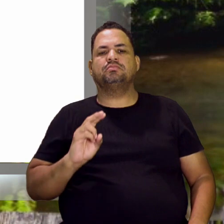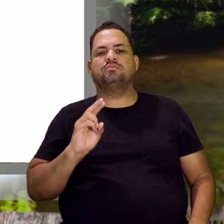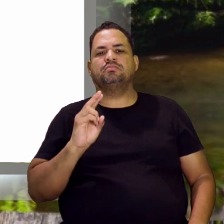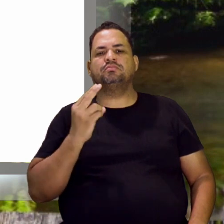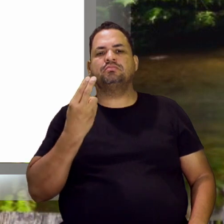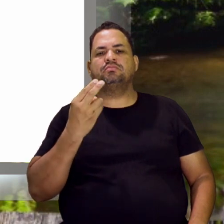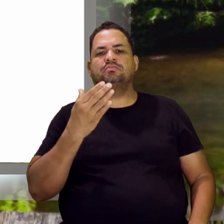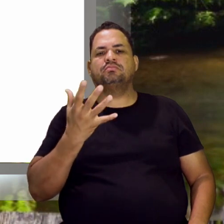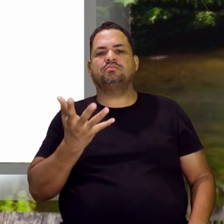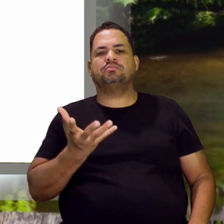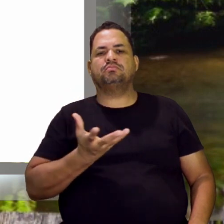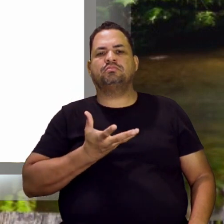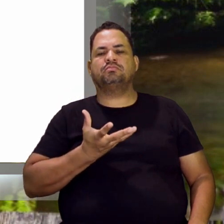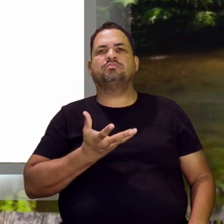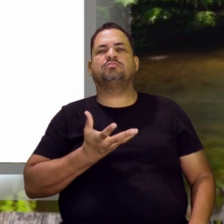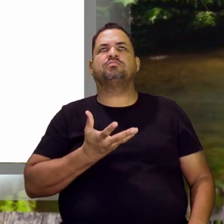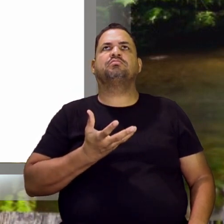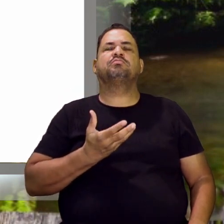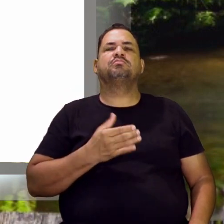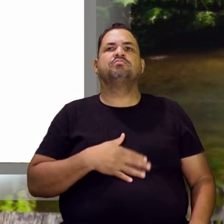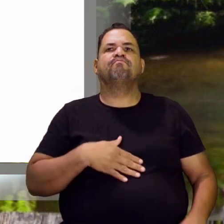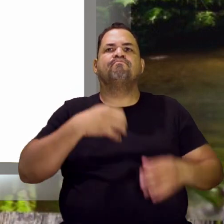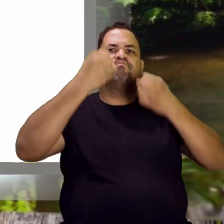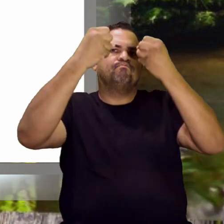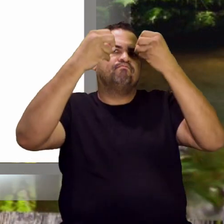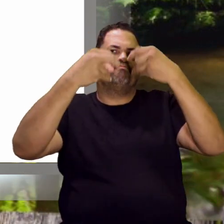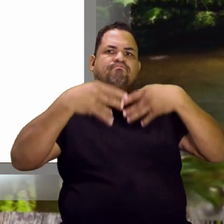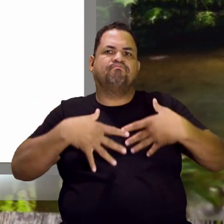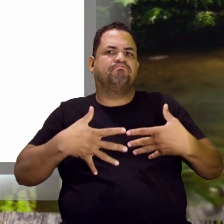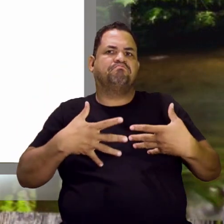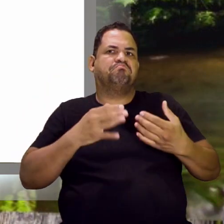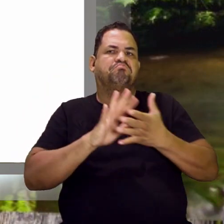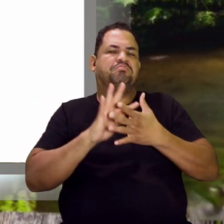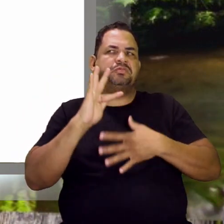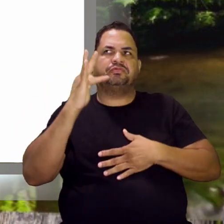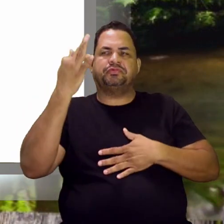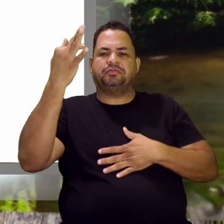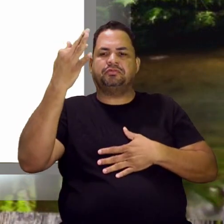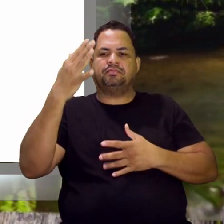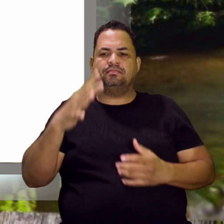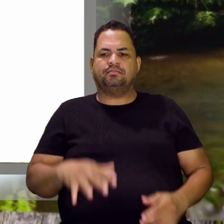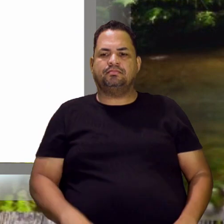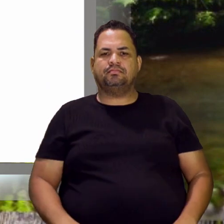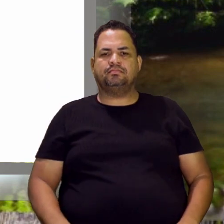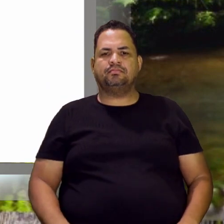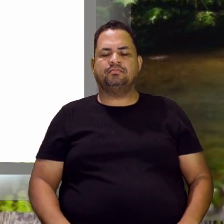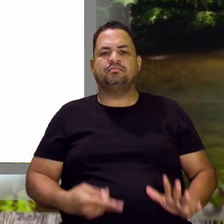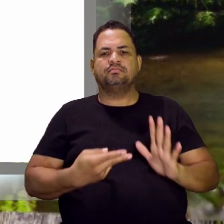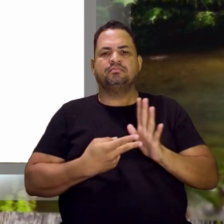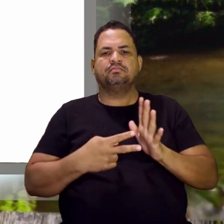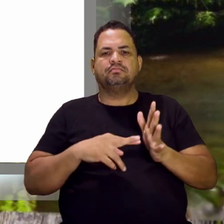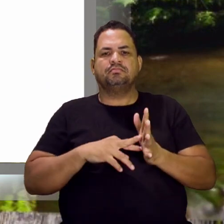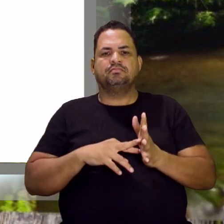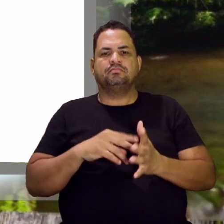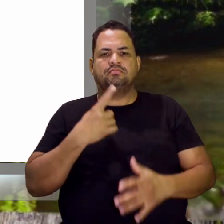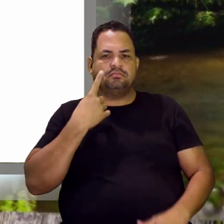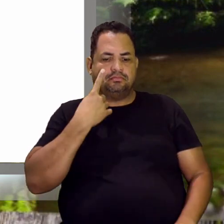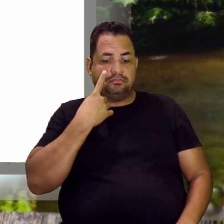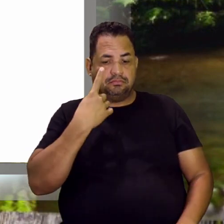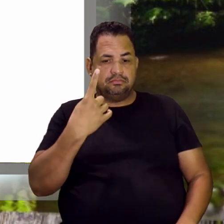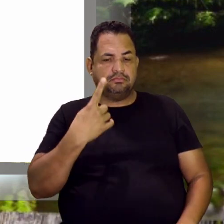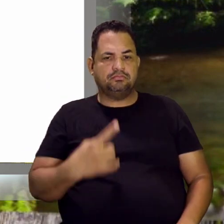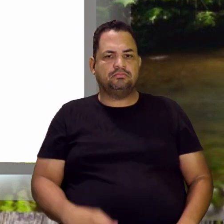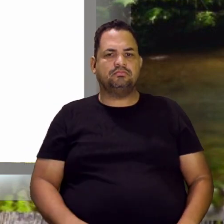quando eu quiser uma explicação para um determinado fenômeno, significa que eu observei ele. Por